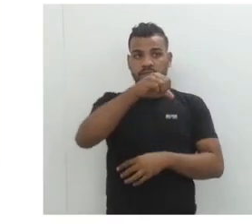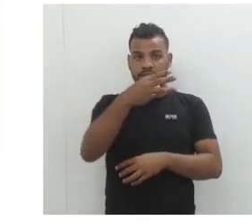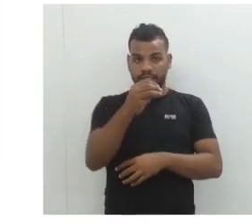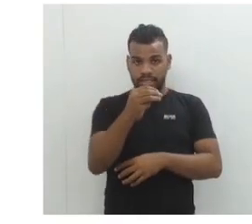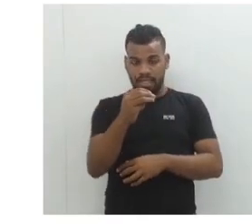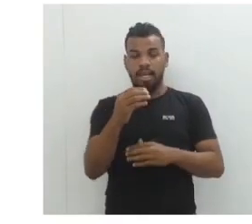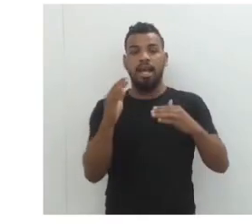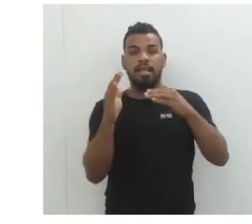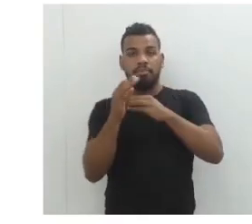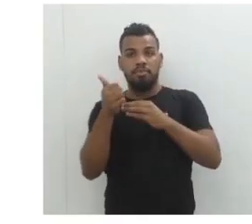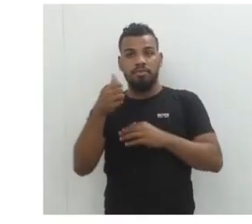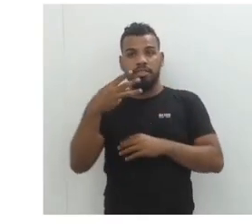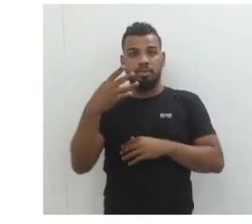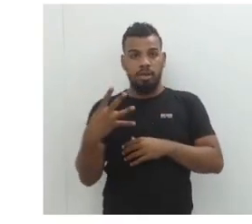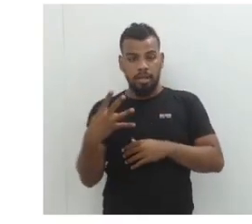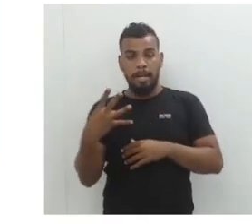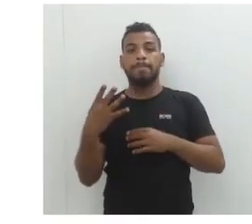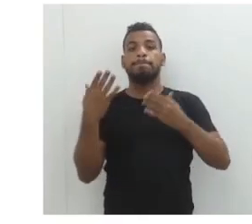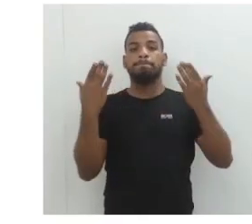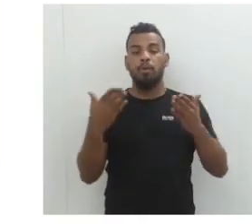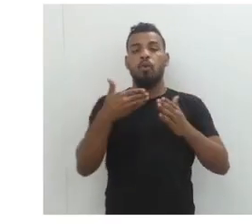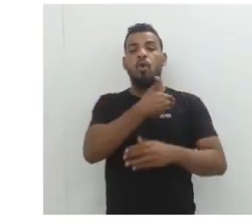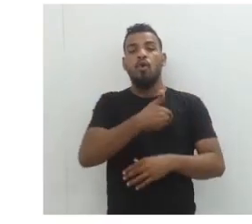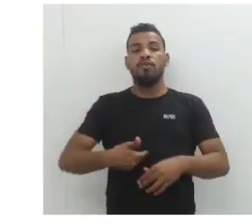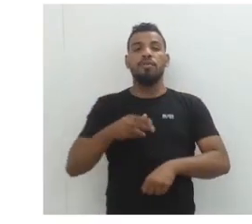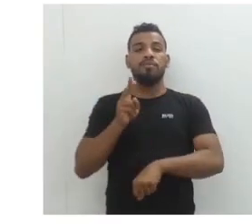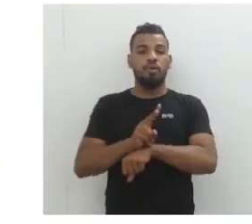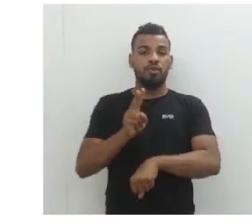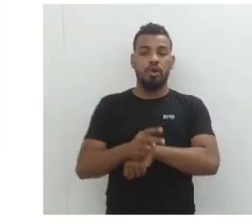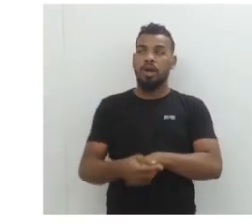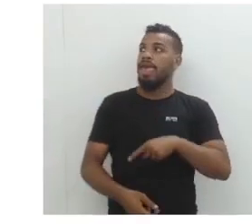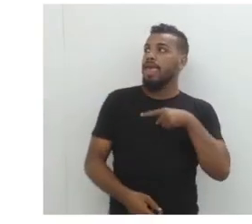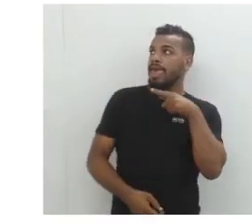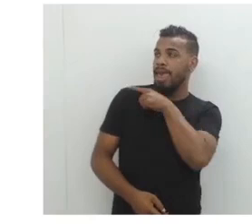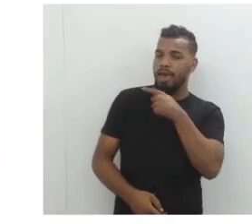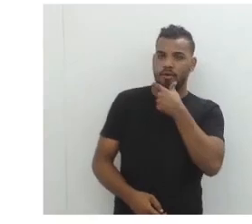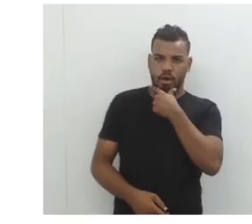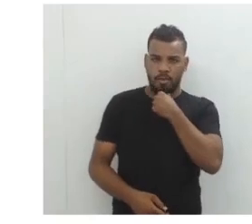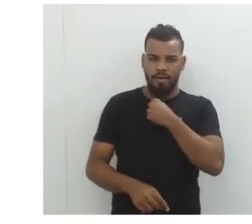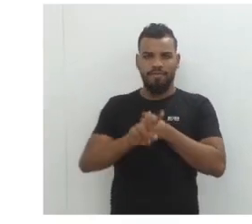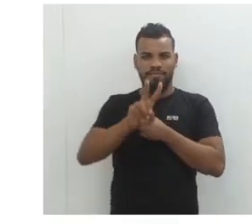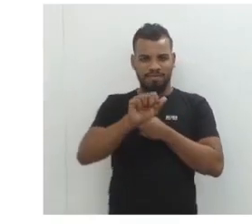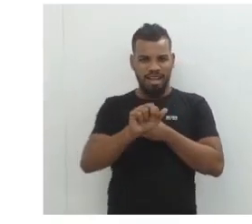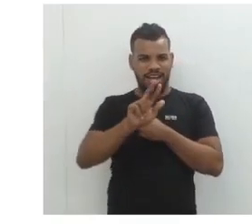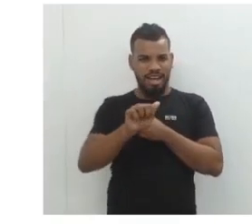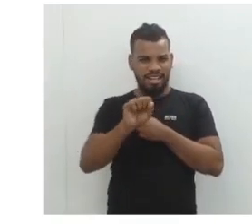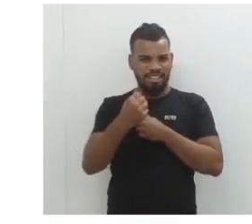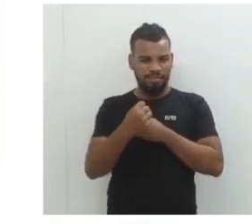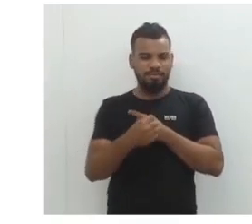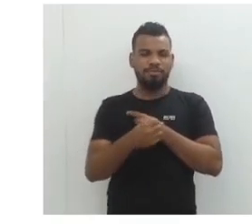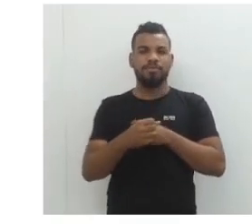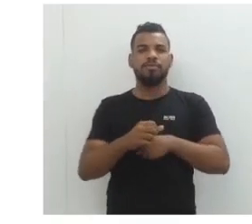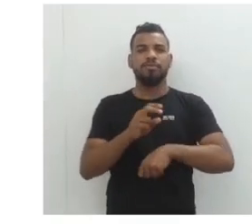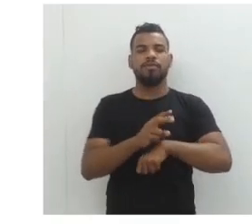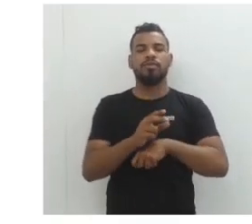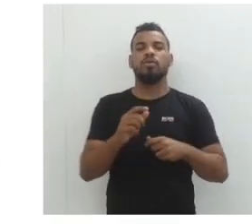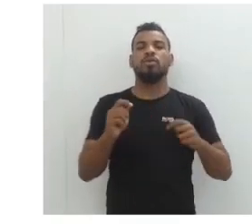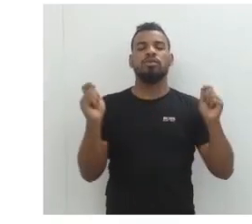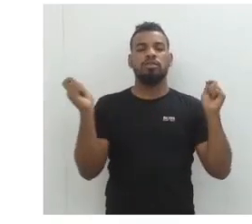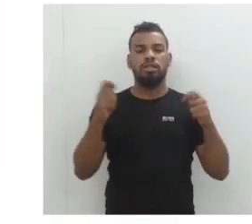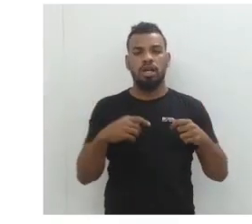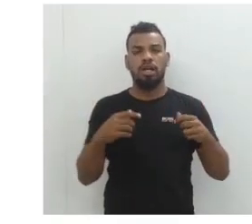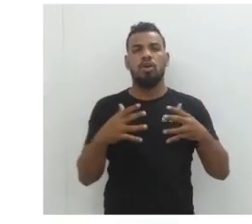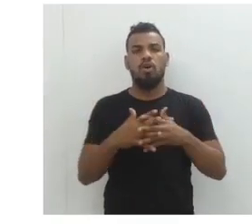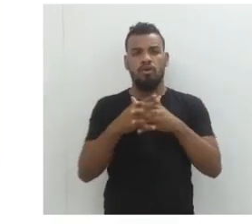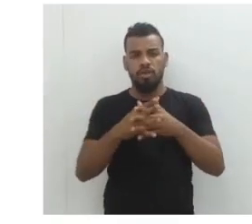1934 é o governo provisório. Vargas, então, consegue contornar os conflitos entre